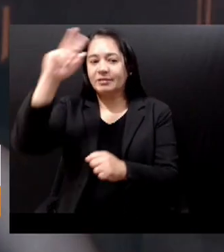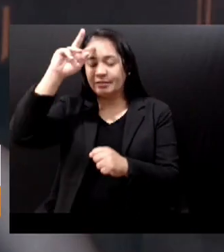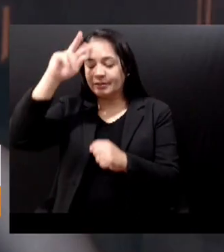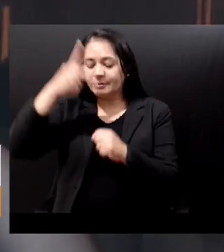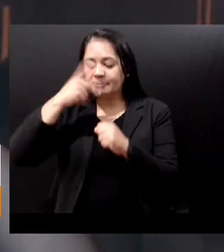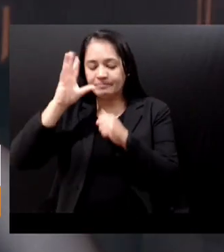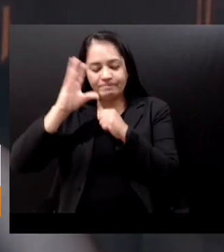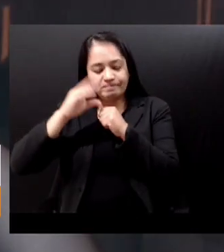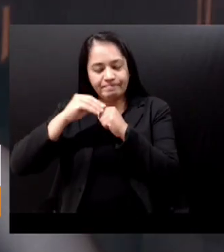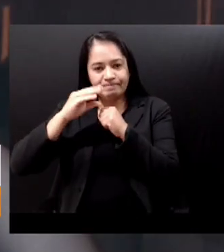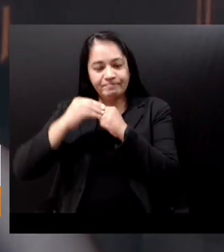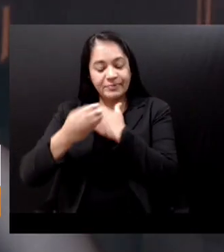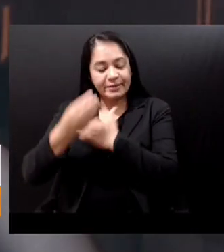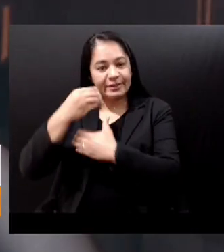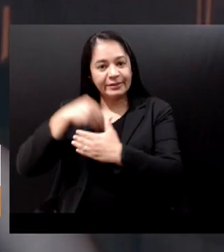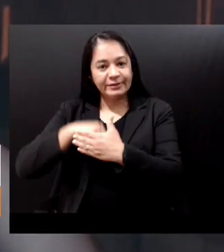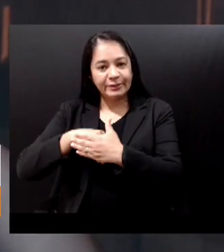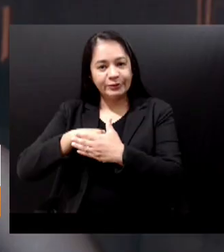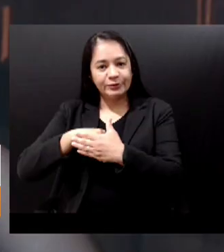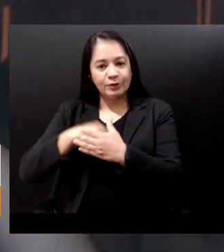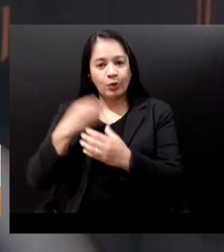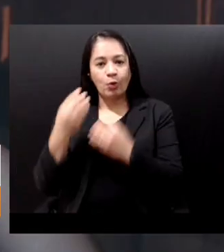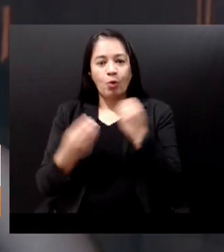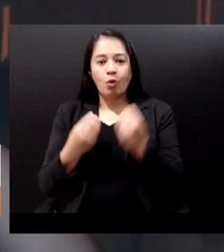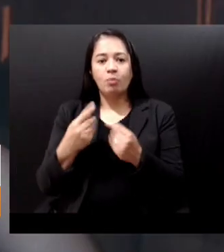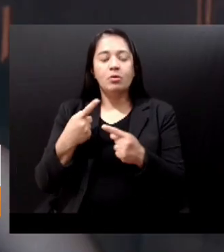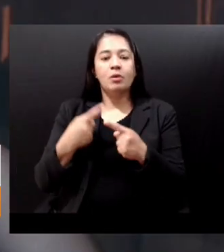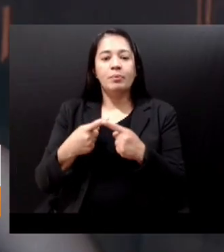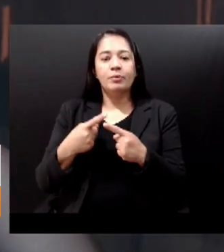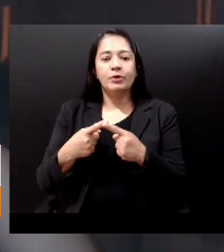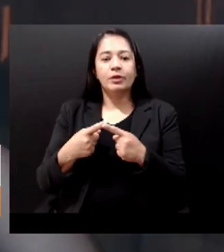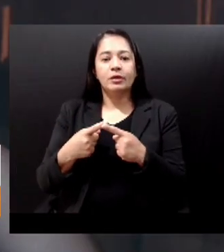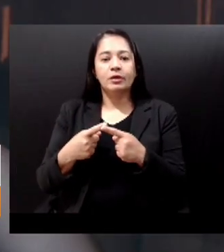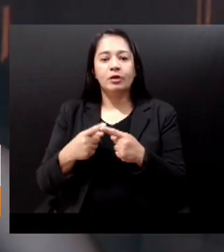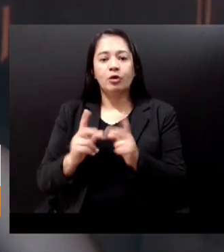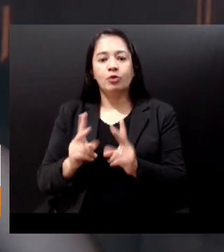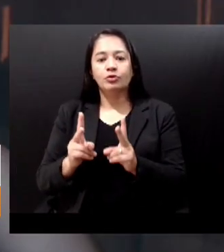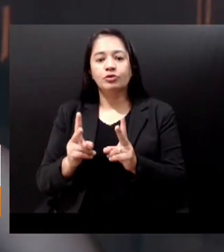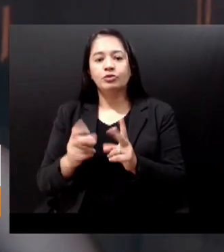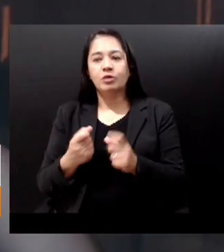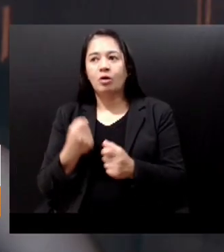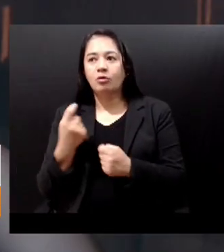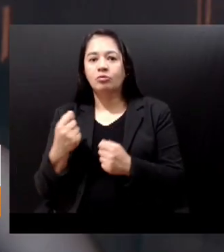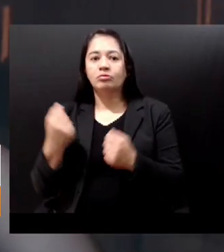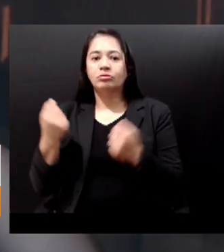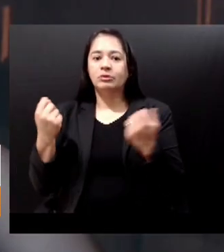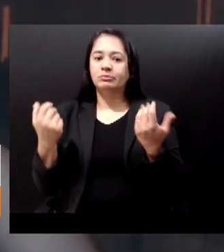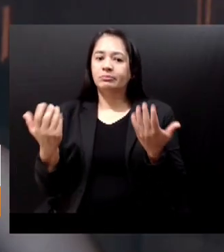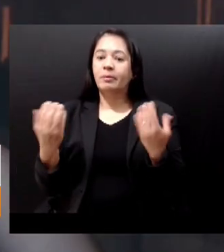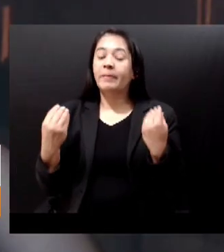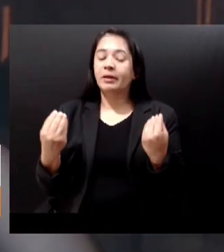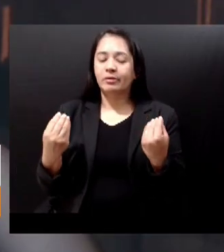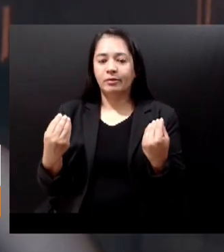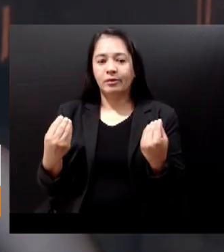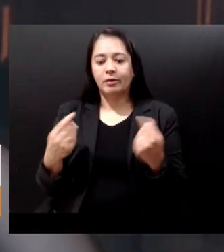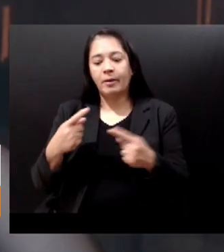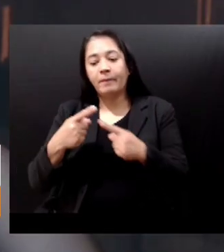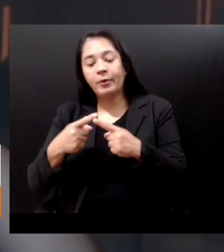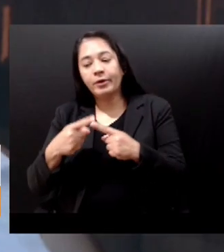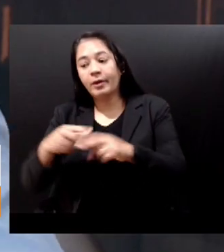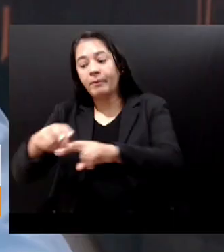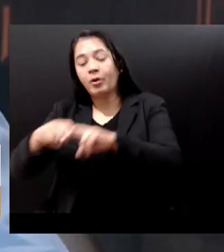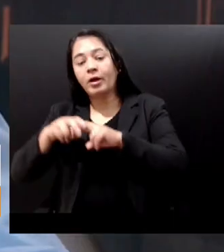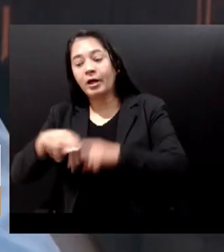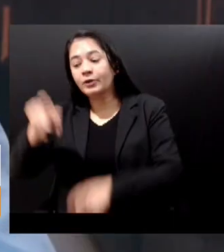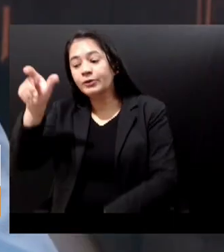sobre como e por que manter determinada atividade, para quê, por quem. Eh,